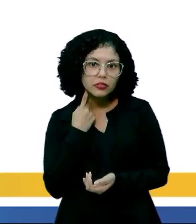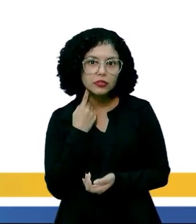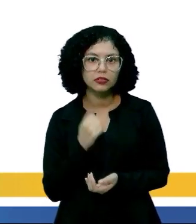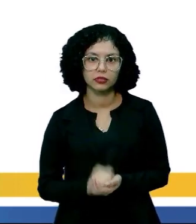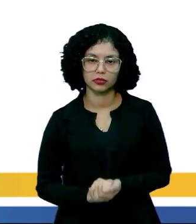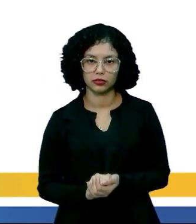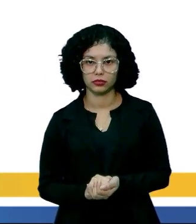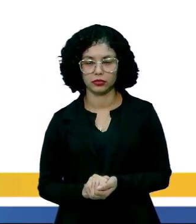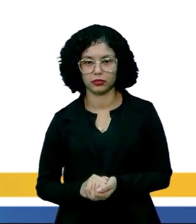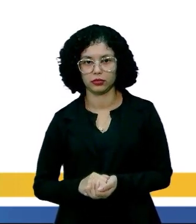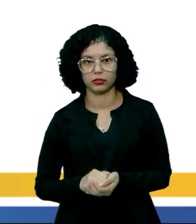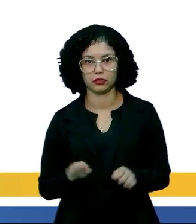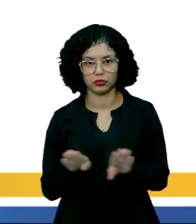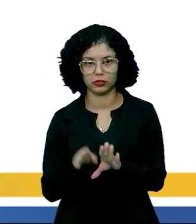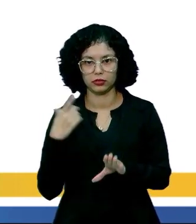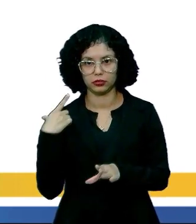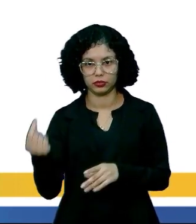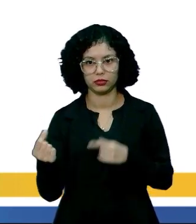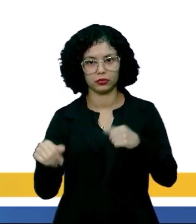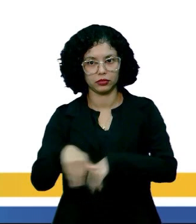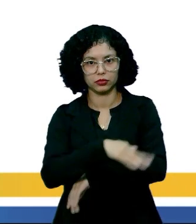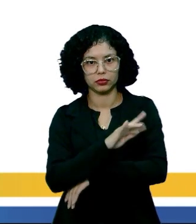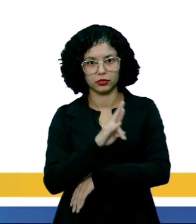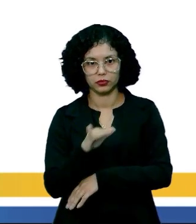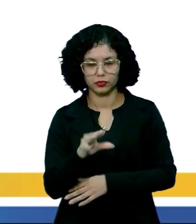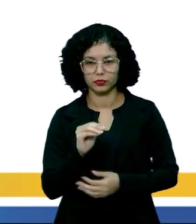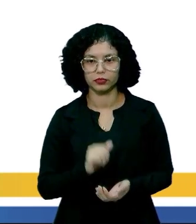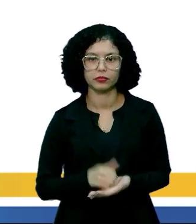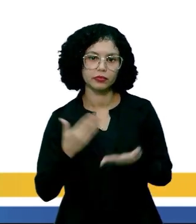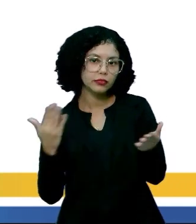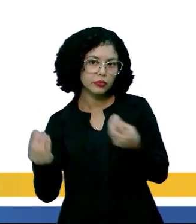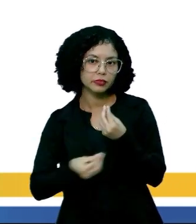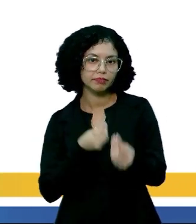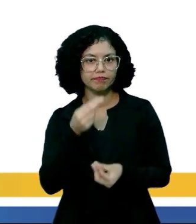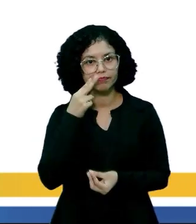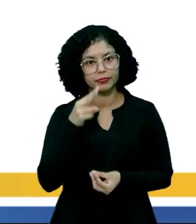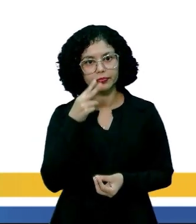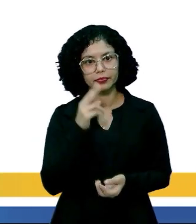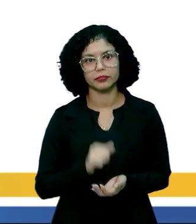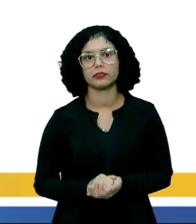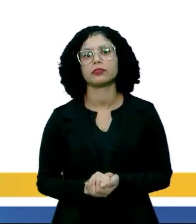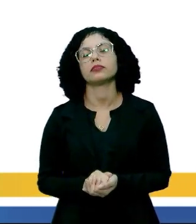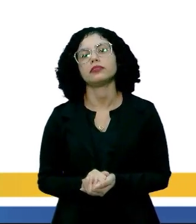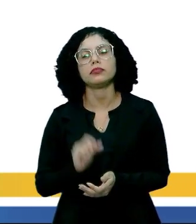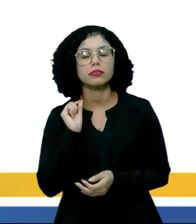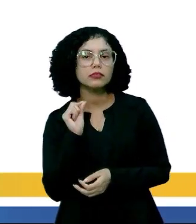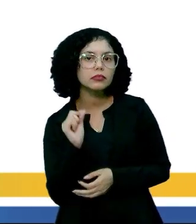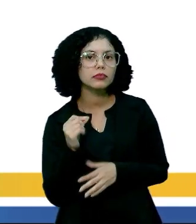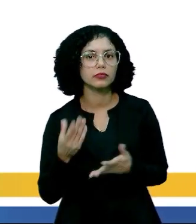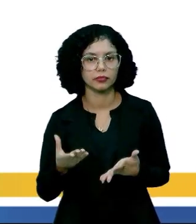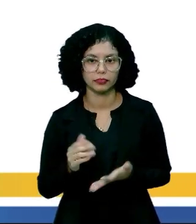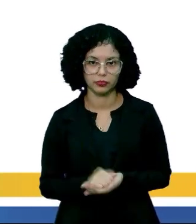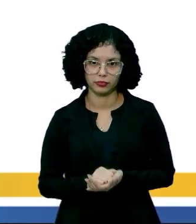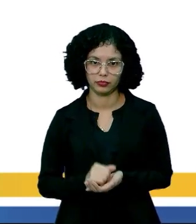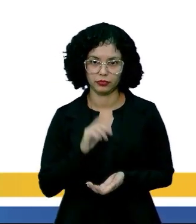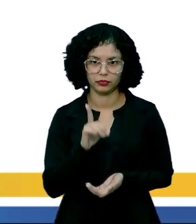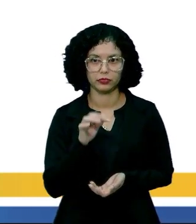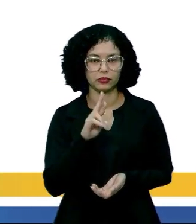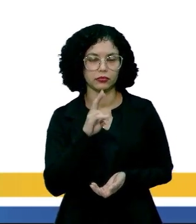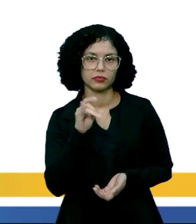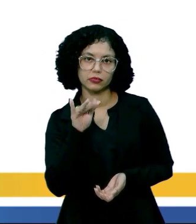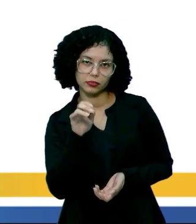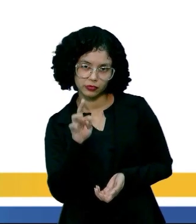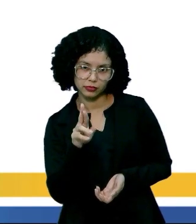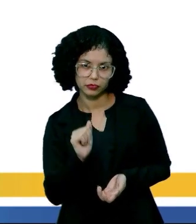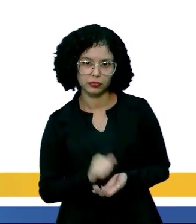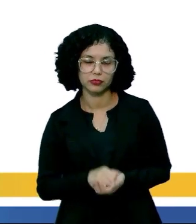e lixo para as ruas do rio. Como você está vendo, né, eles estavam levando o quê? Provavelmente os dejetos,